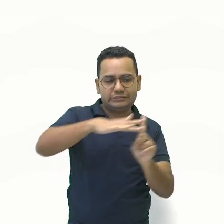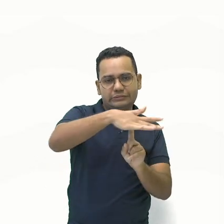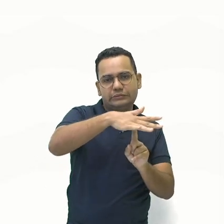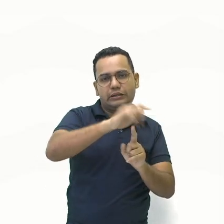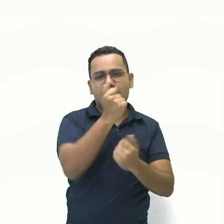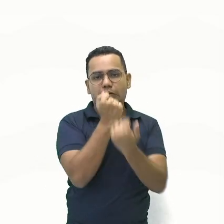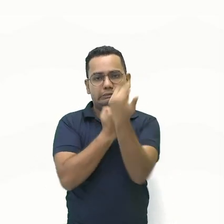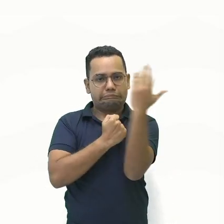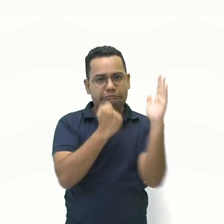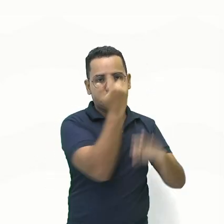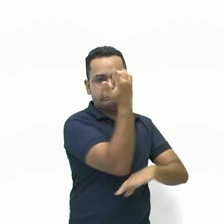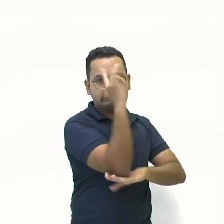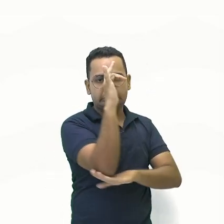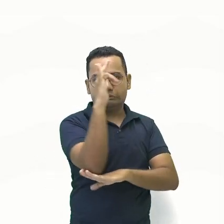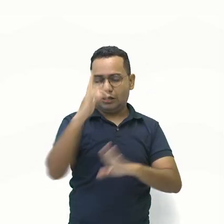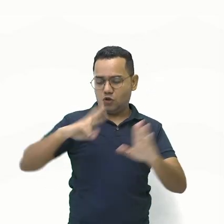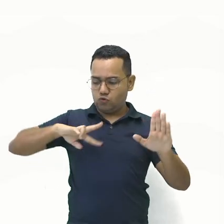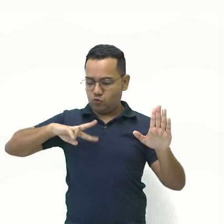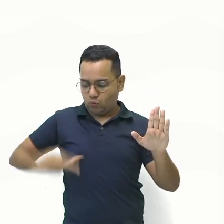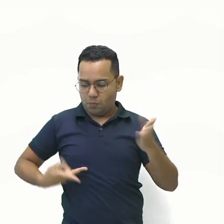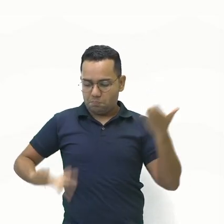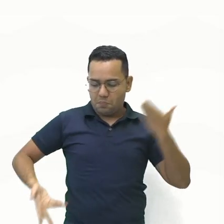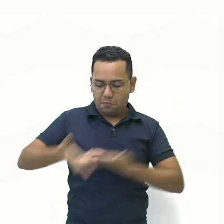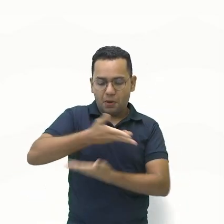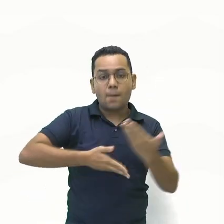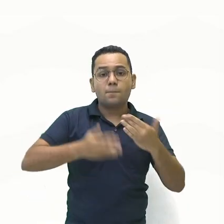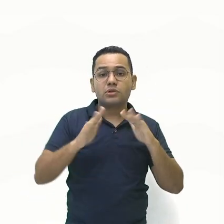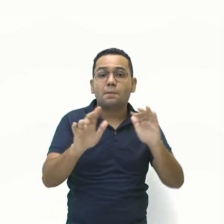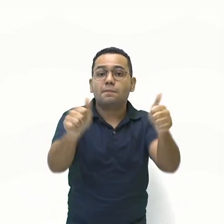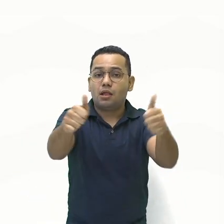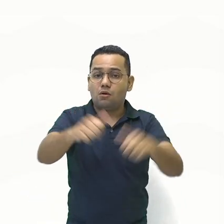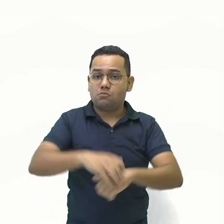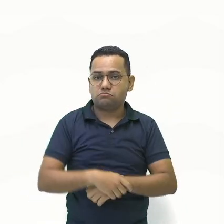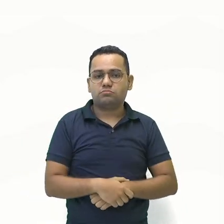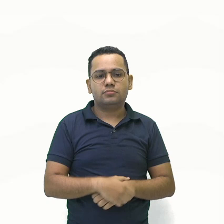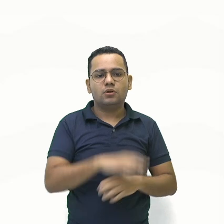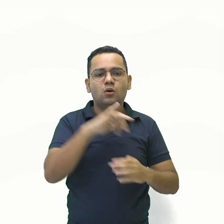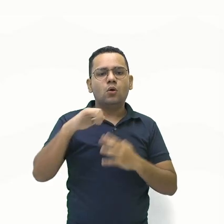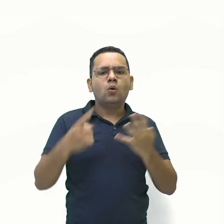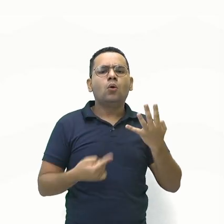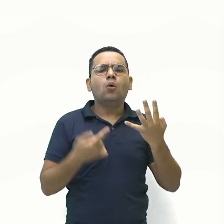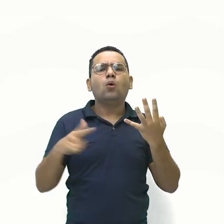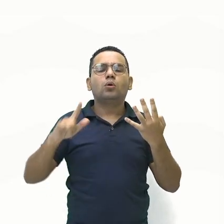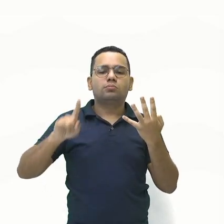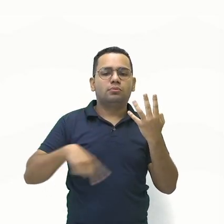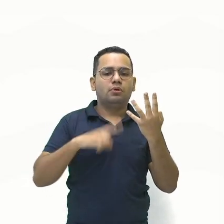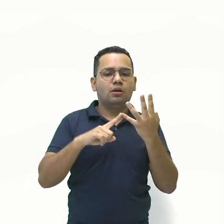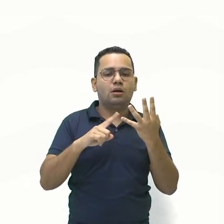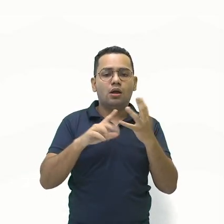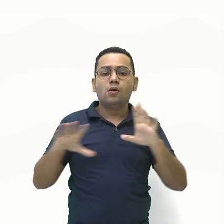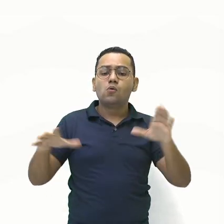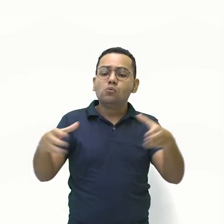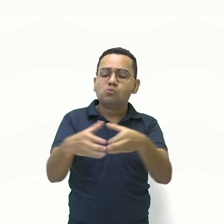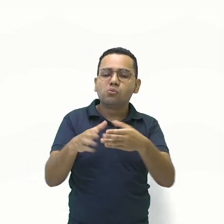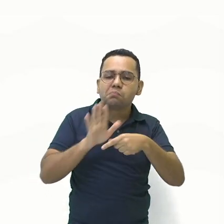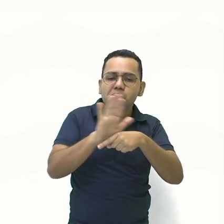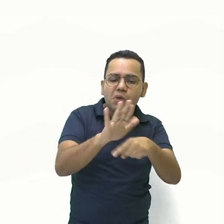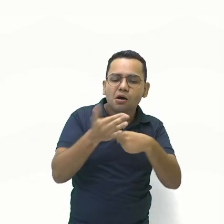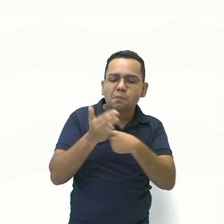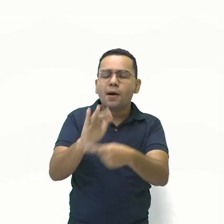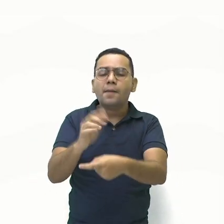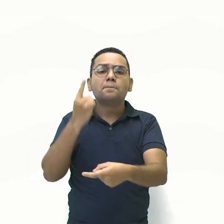com o propósito de melhorá-la, é claro, certo? Por fim, desenvolver o espírito cooperativo, né, comprometido com o futuro